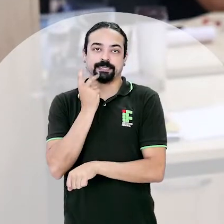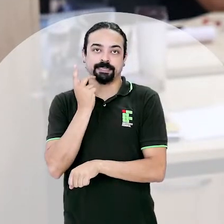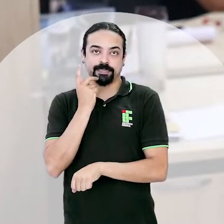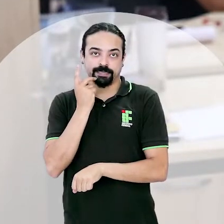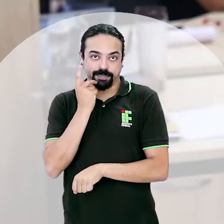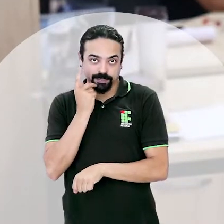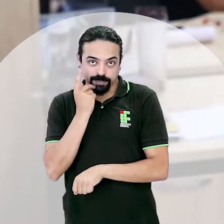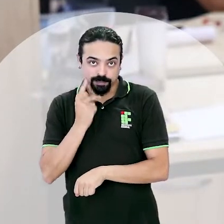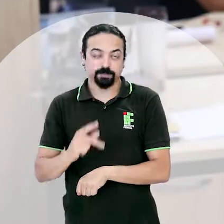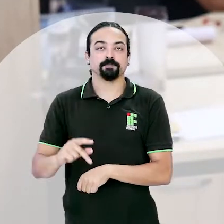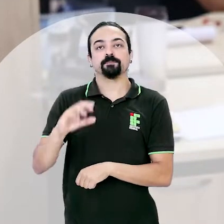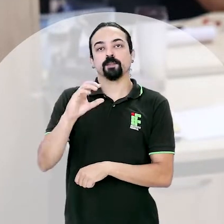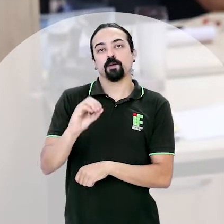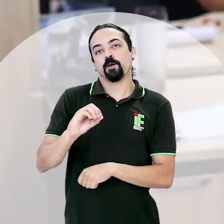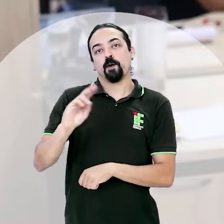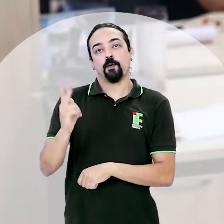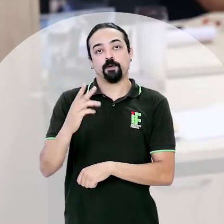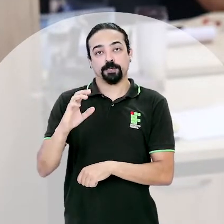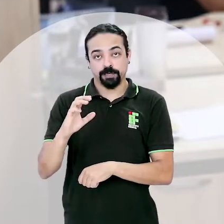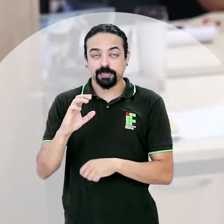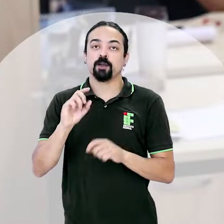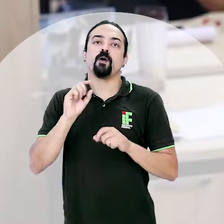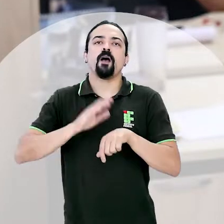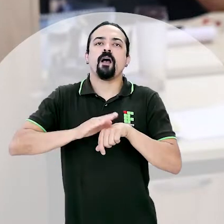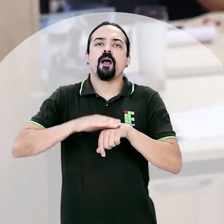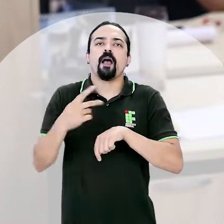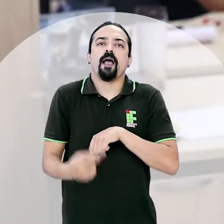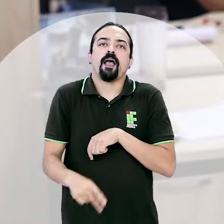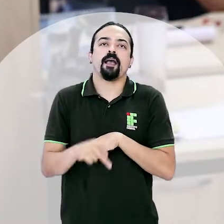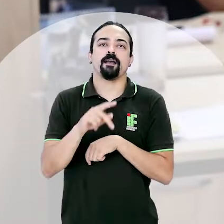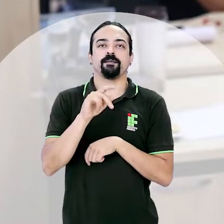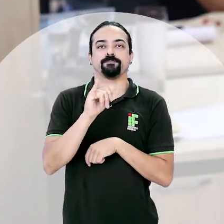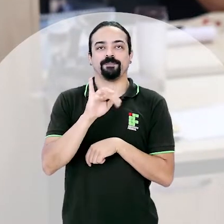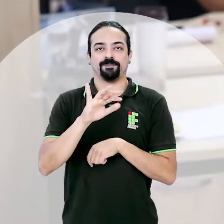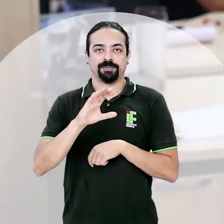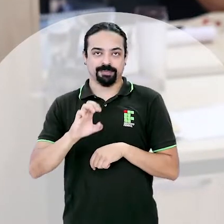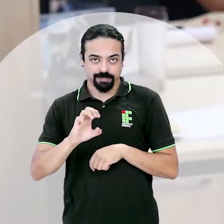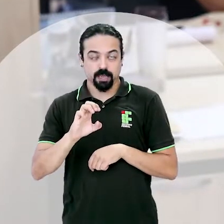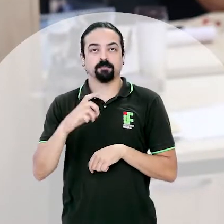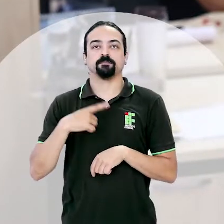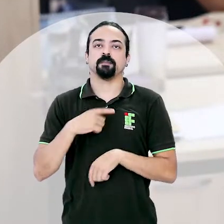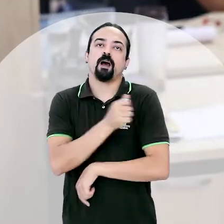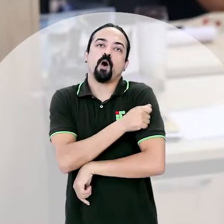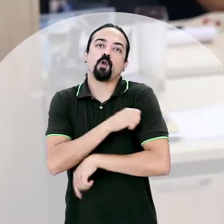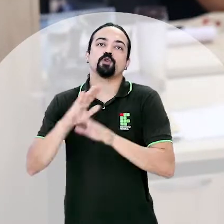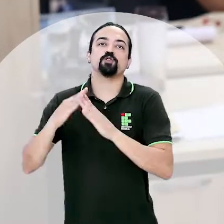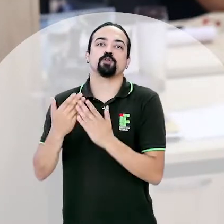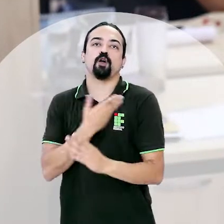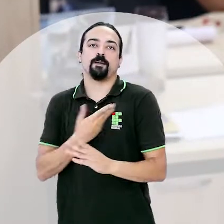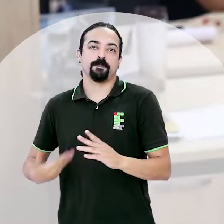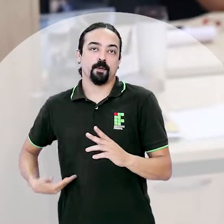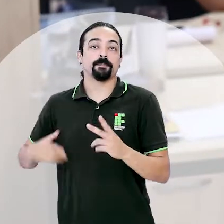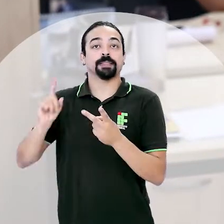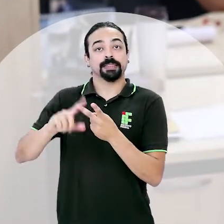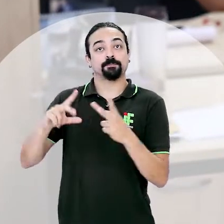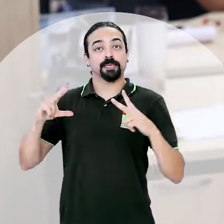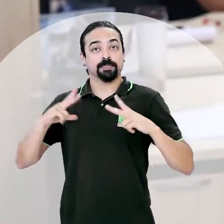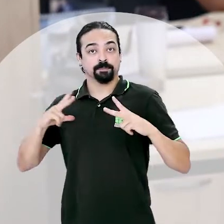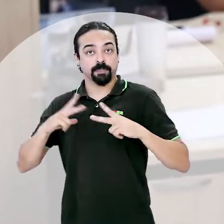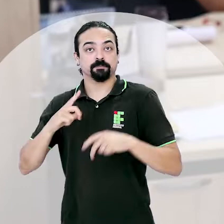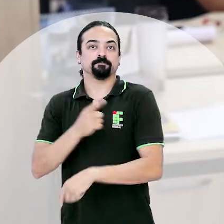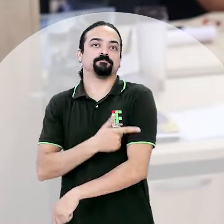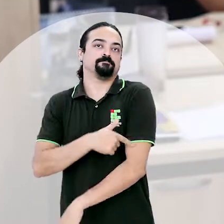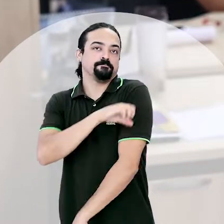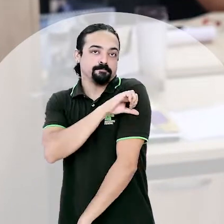a hoje que será realizada pelo ias é poderão participar alunos de escolas públicas e particulares do ensino